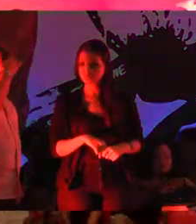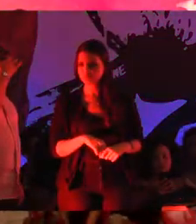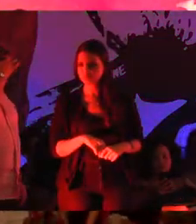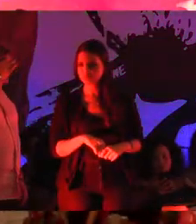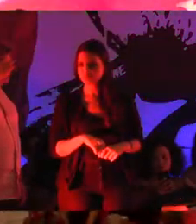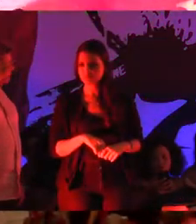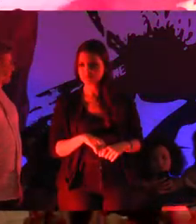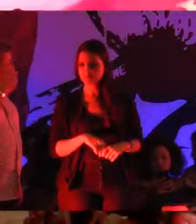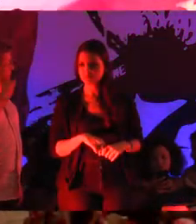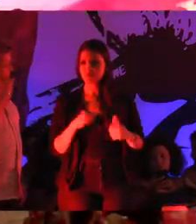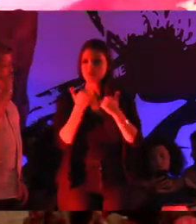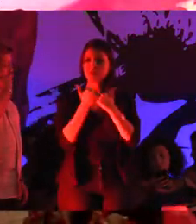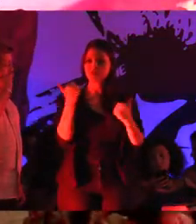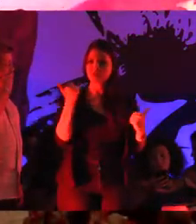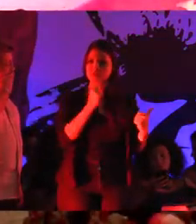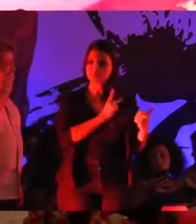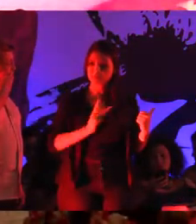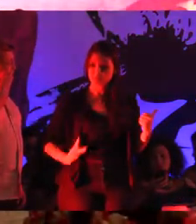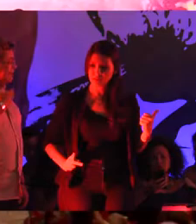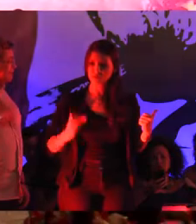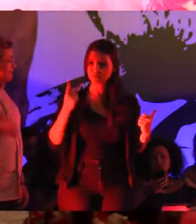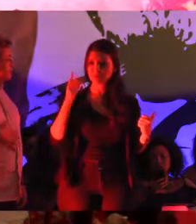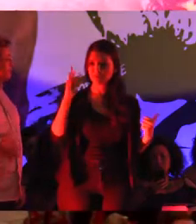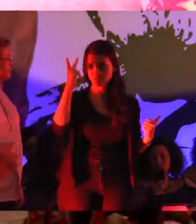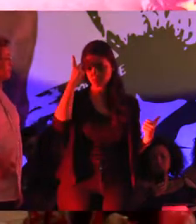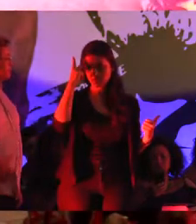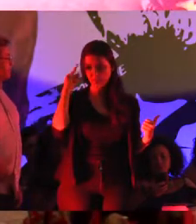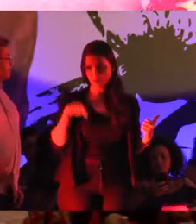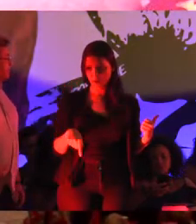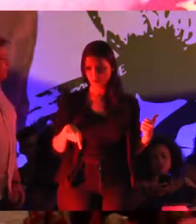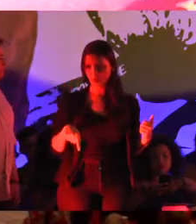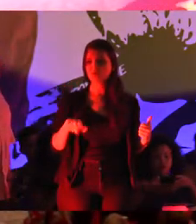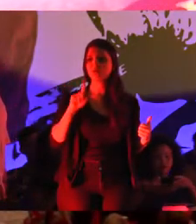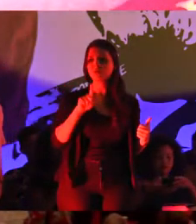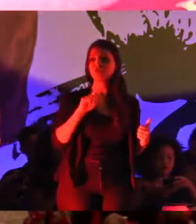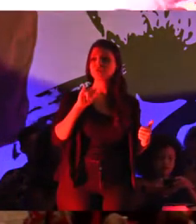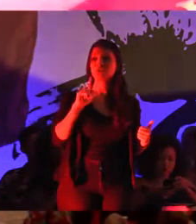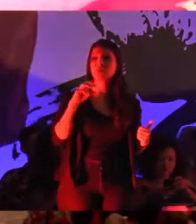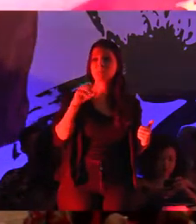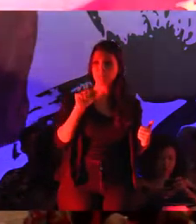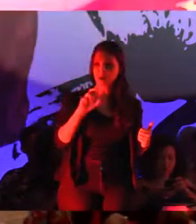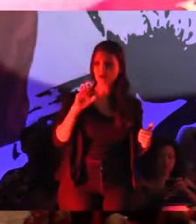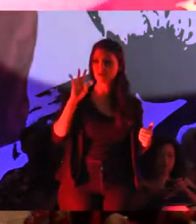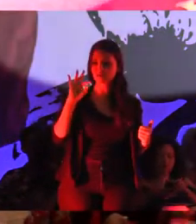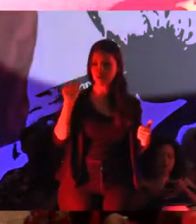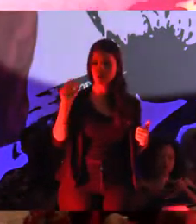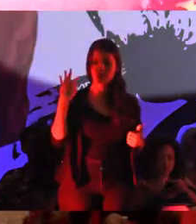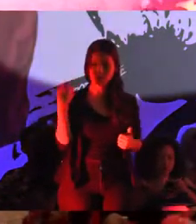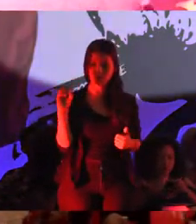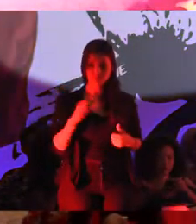Convidar o vice-presidente do PT de São Paulo, o companheiro Gilmar Tato.